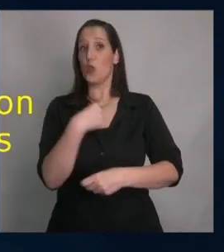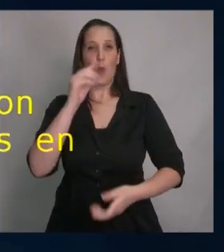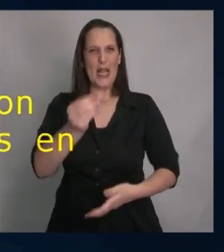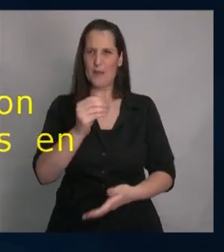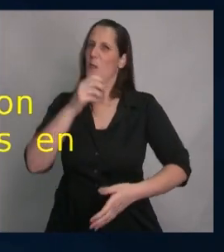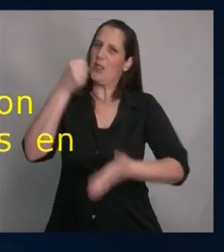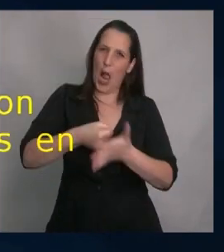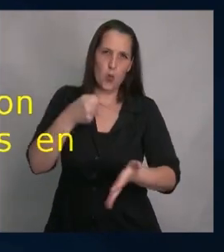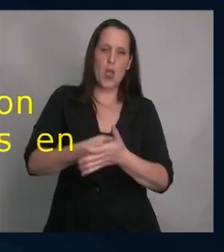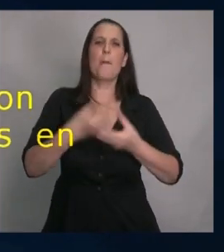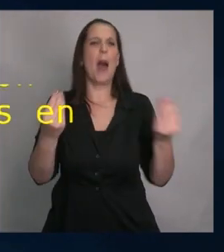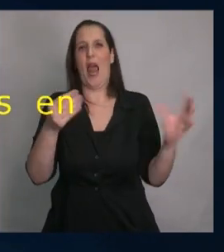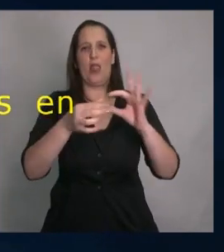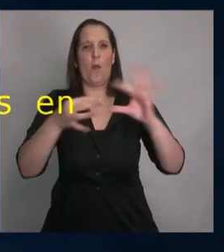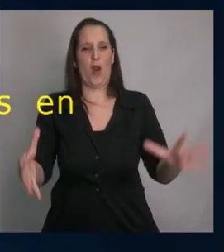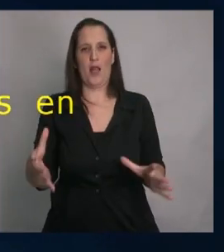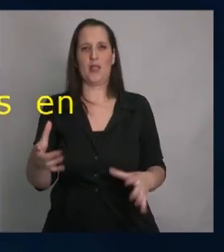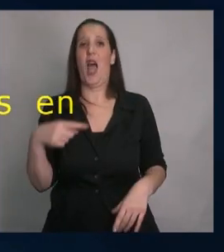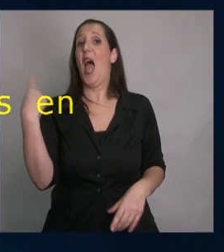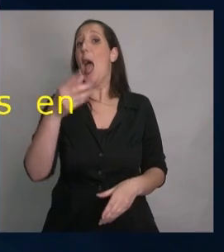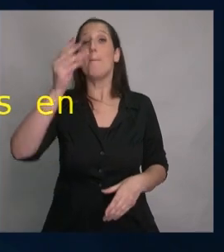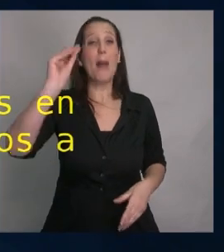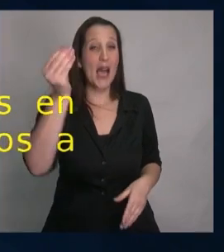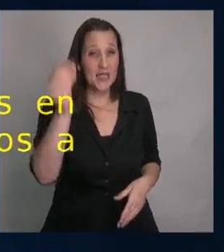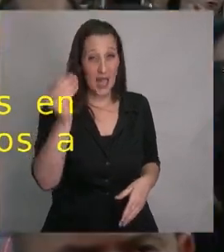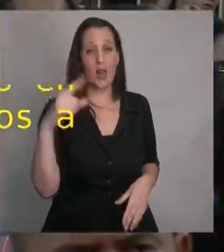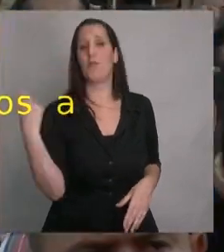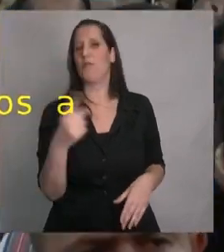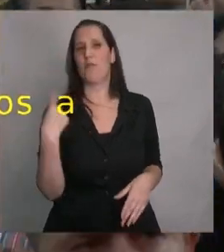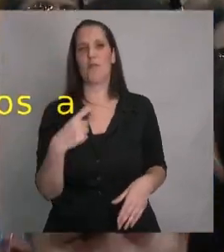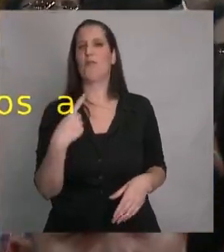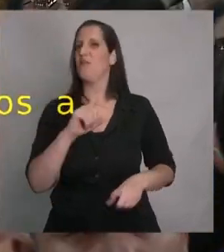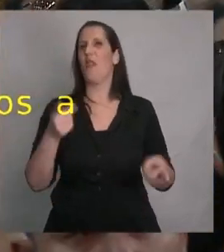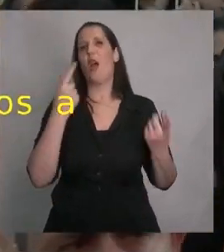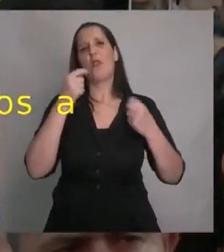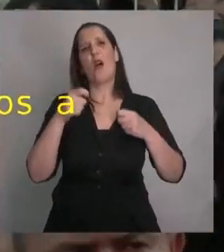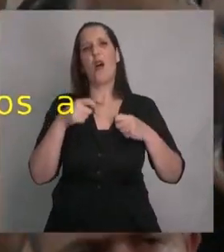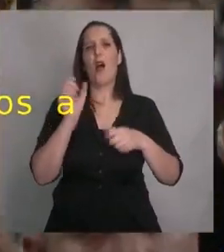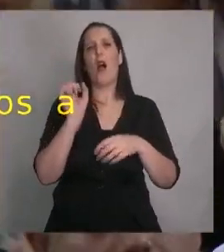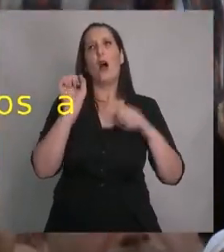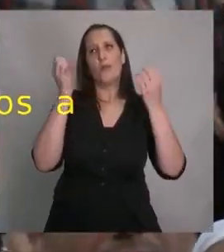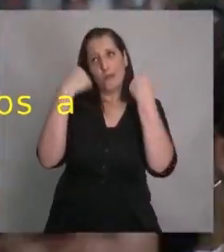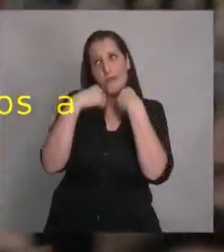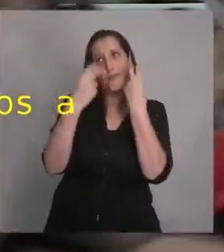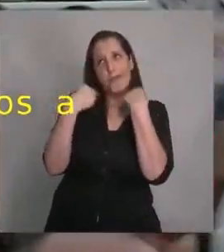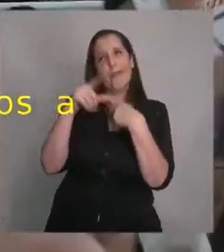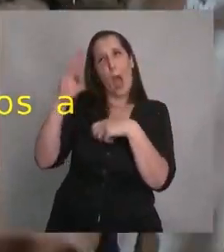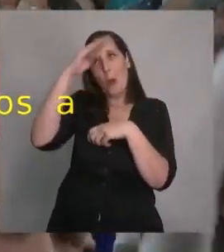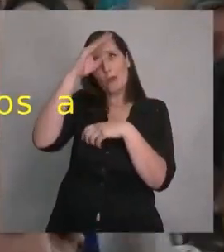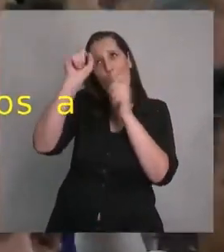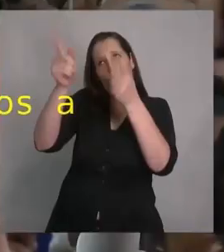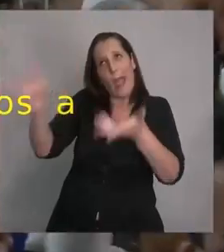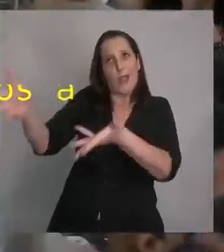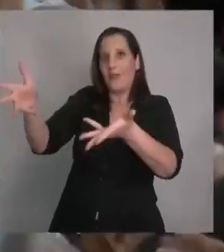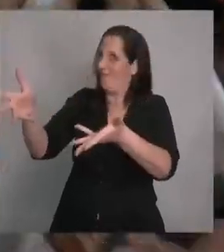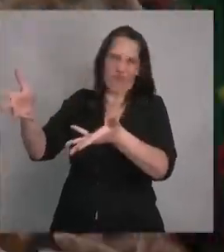democracia. Nós, do Brasil, não baixaremos a cabeça para Bolsonaro. Nós, do Brasil,